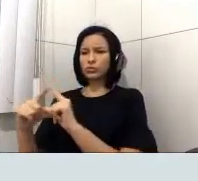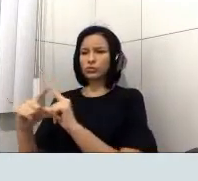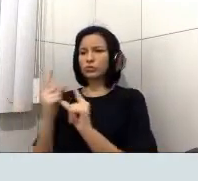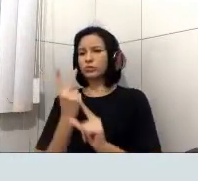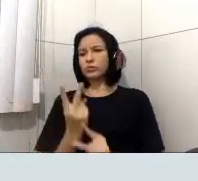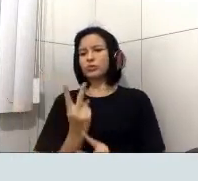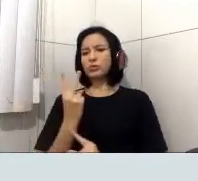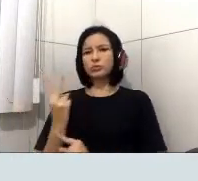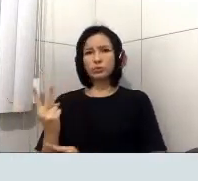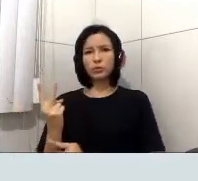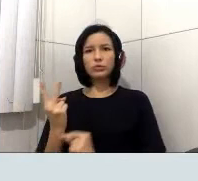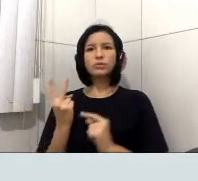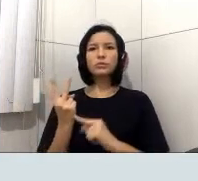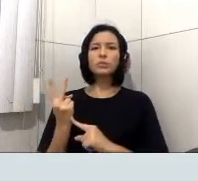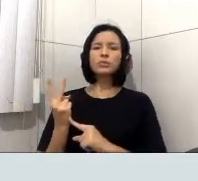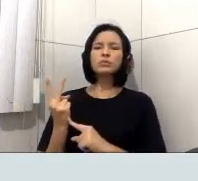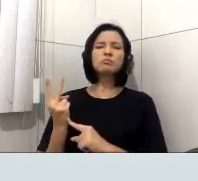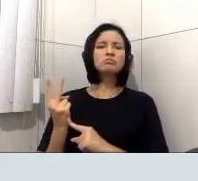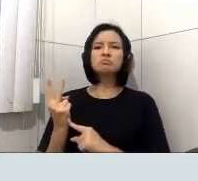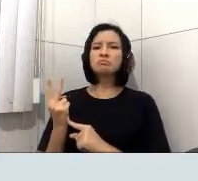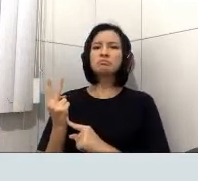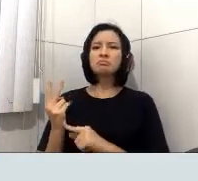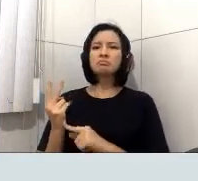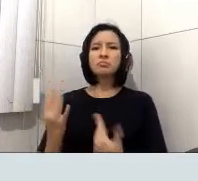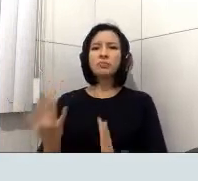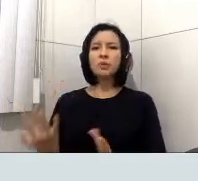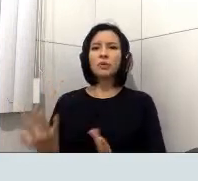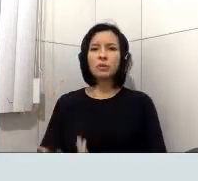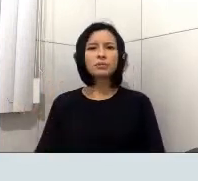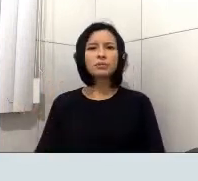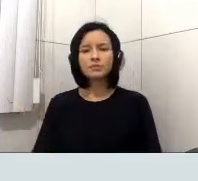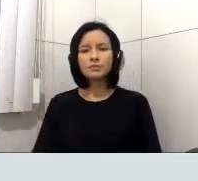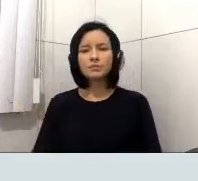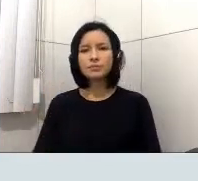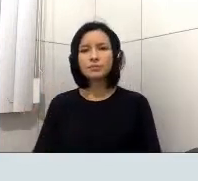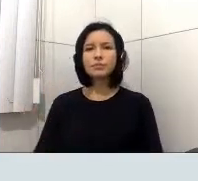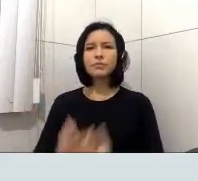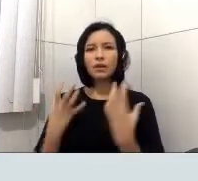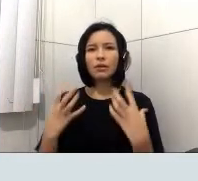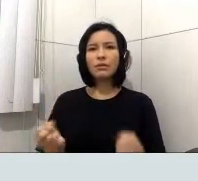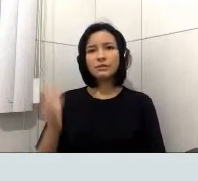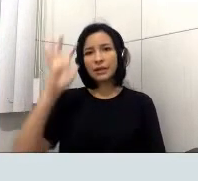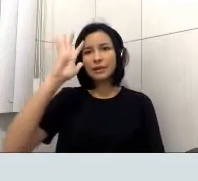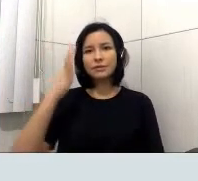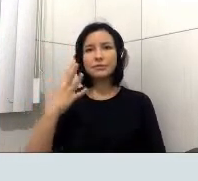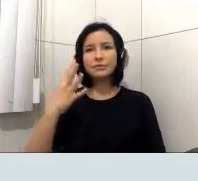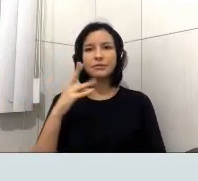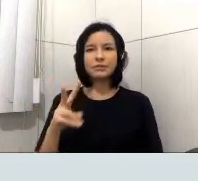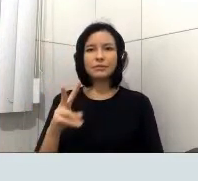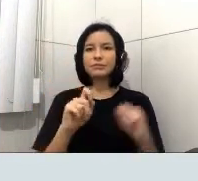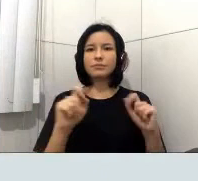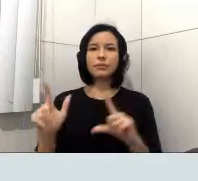construídos é. Vamos ver agora a resolução. Pode passar para o próximo.